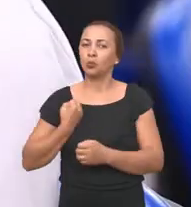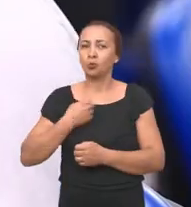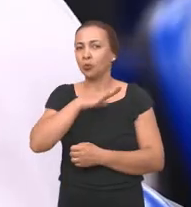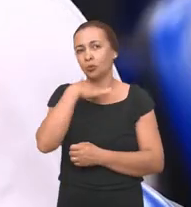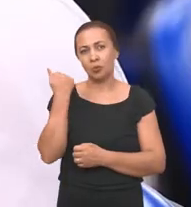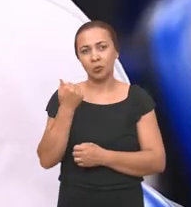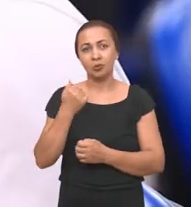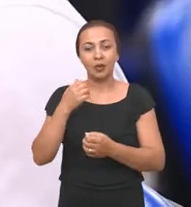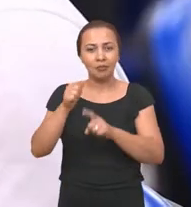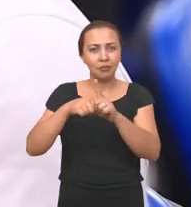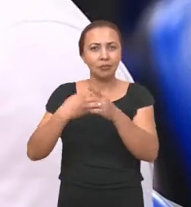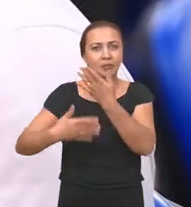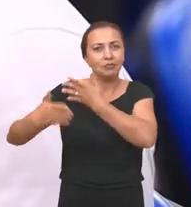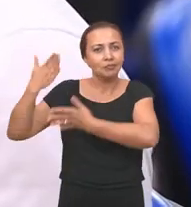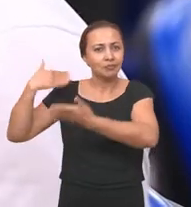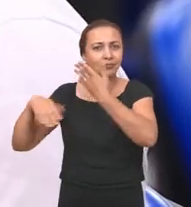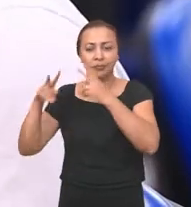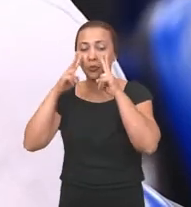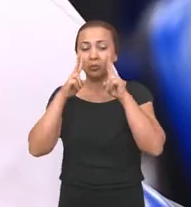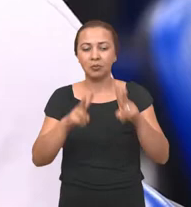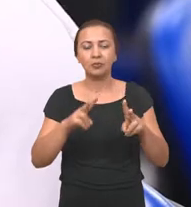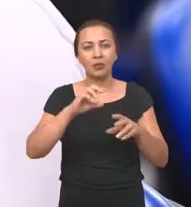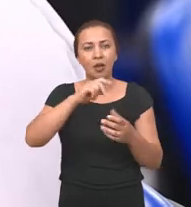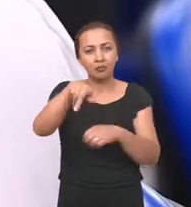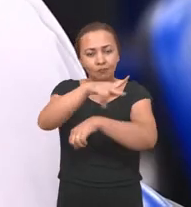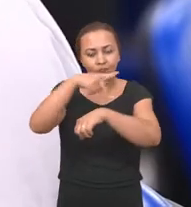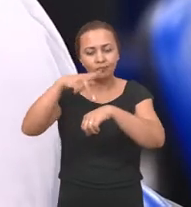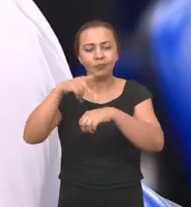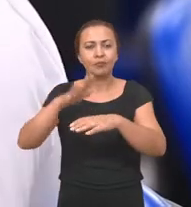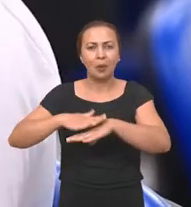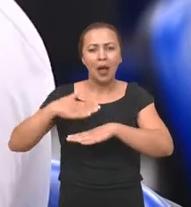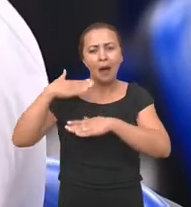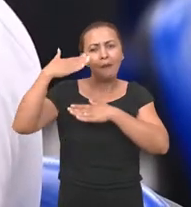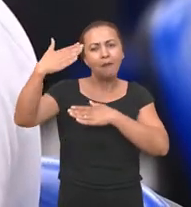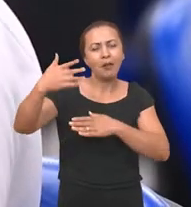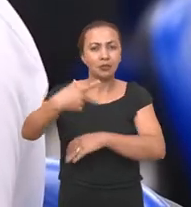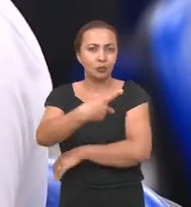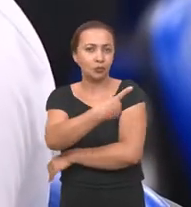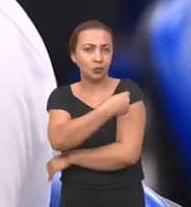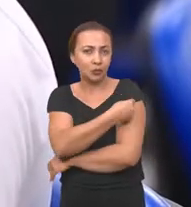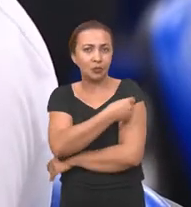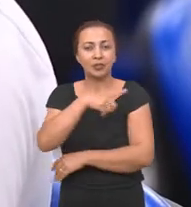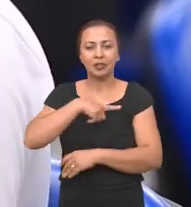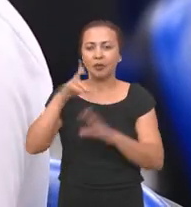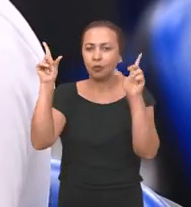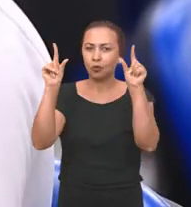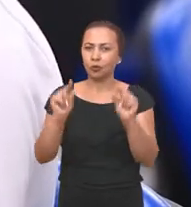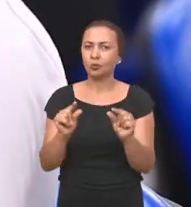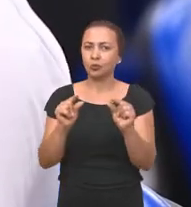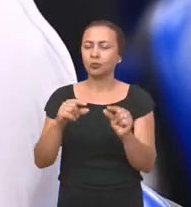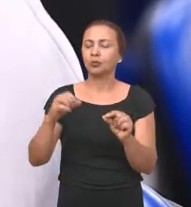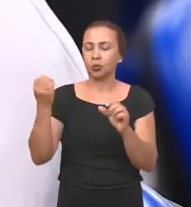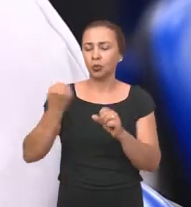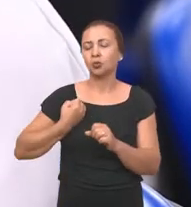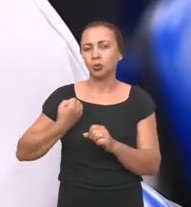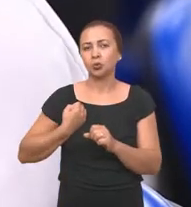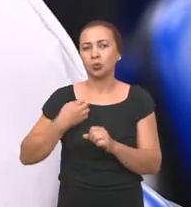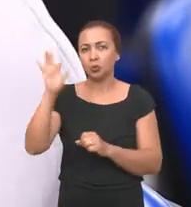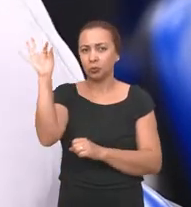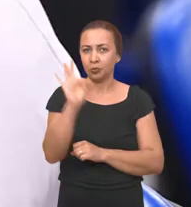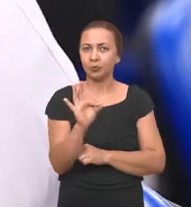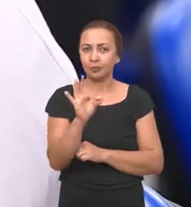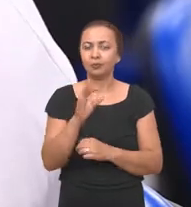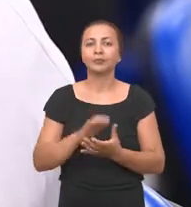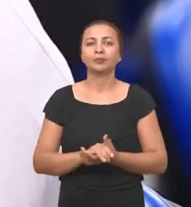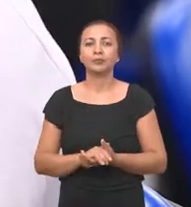mortes. Desde o mês passado, mês antepassado, observa-se que nos países com maior avanço da vacina, houve uma diminuição